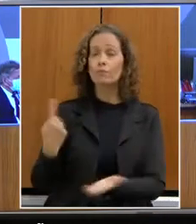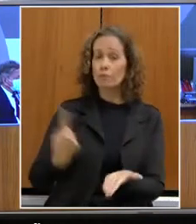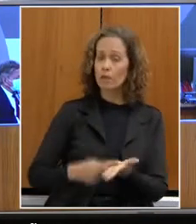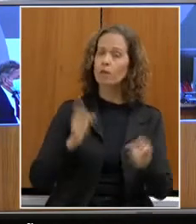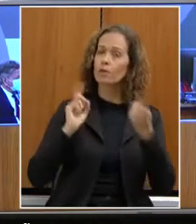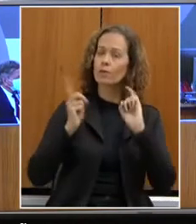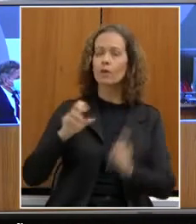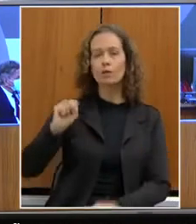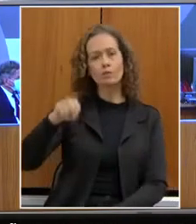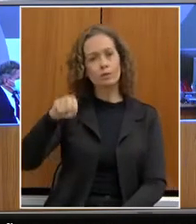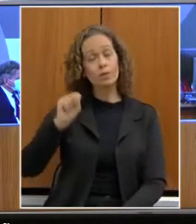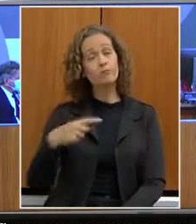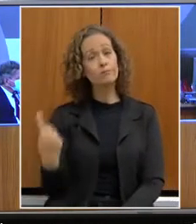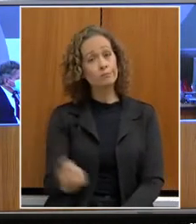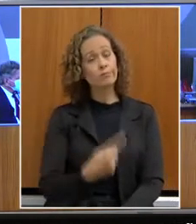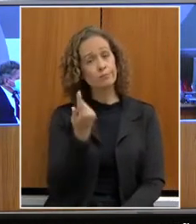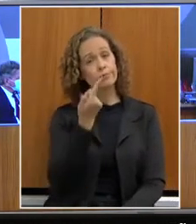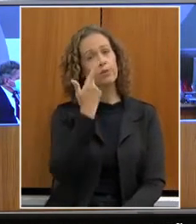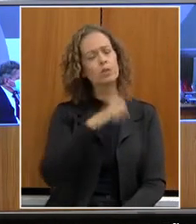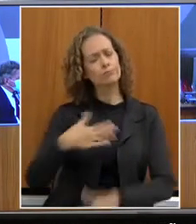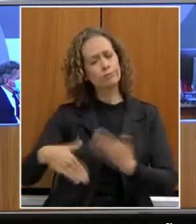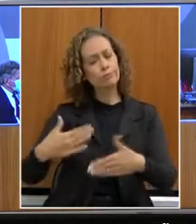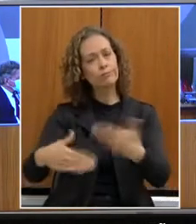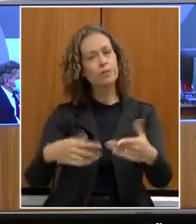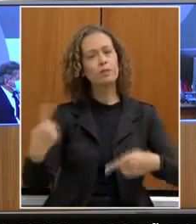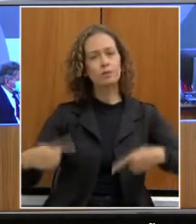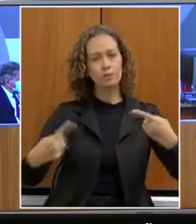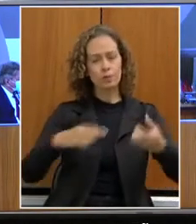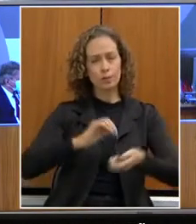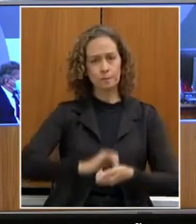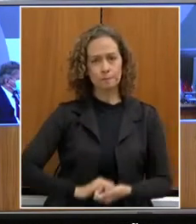reunião para que a gente consiga avançar aí na discussão.